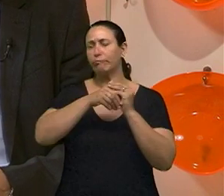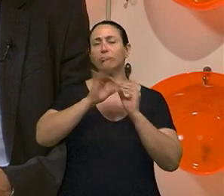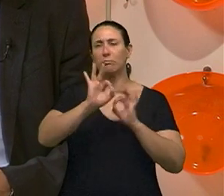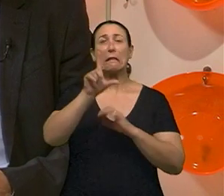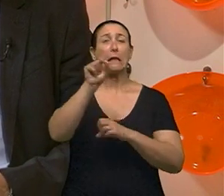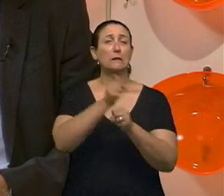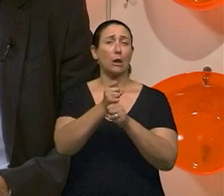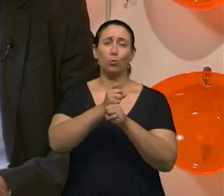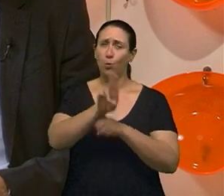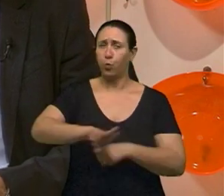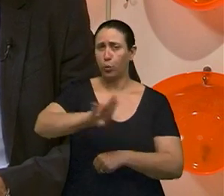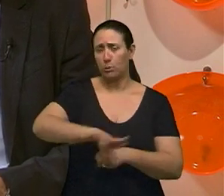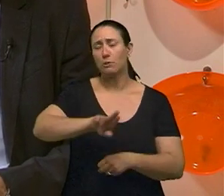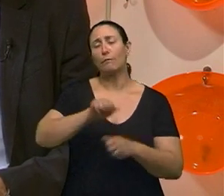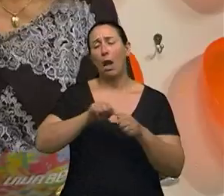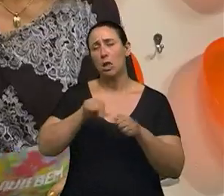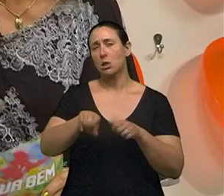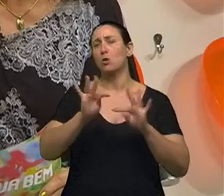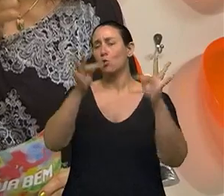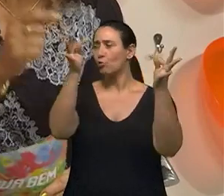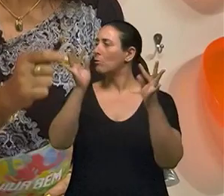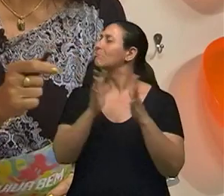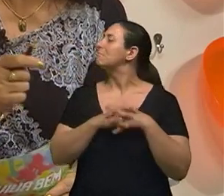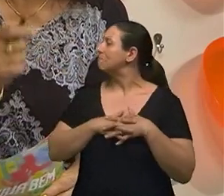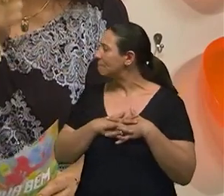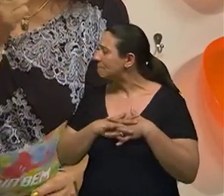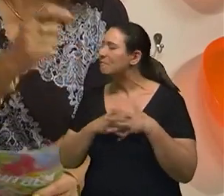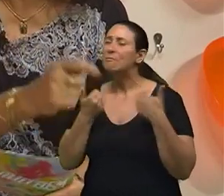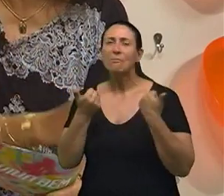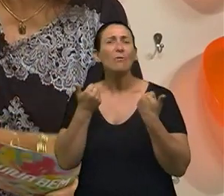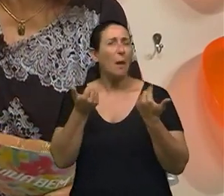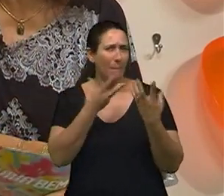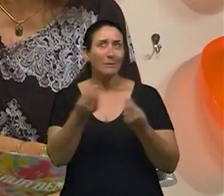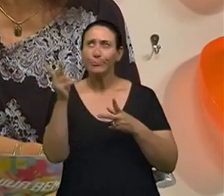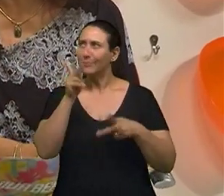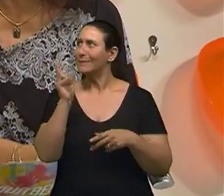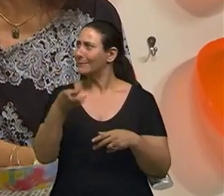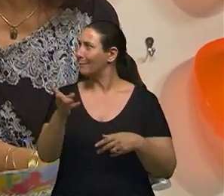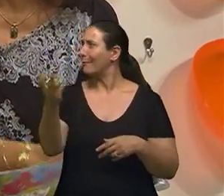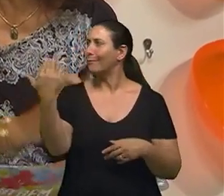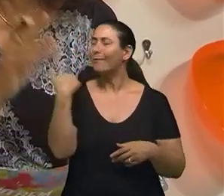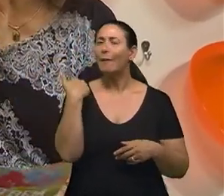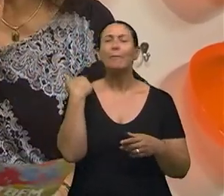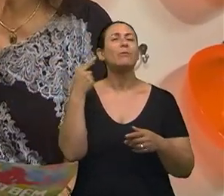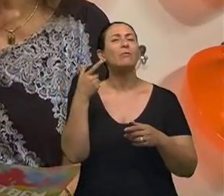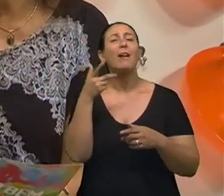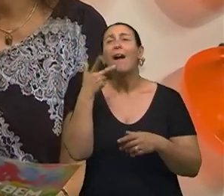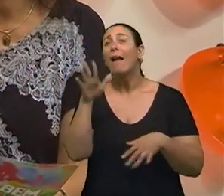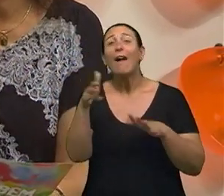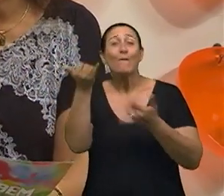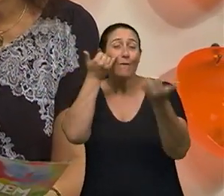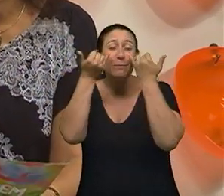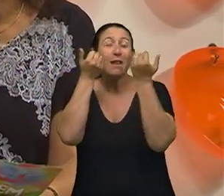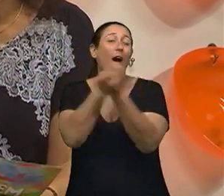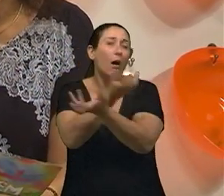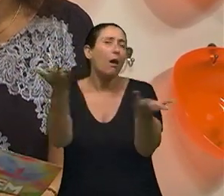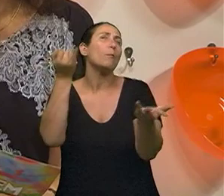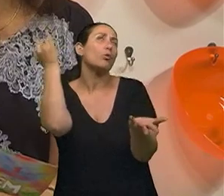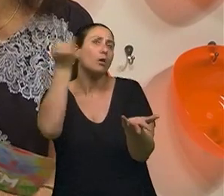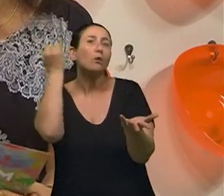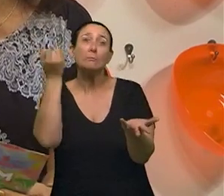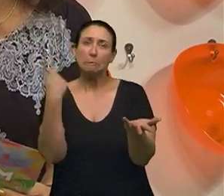anos esse tipo de de Tecnologia é importante porque as pessoas às vezes dizem isso para mim exatamente né que a gente trouxe essa informação tão